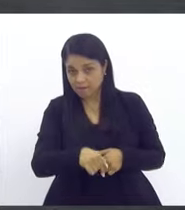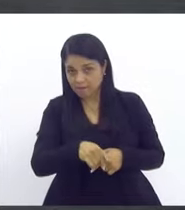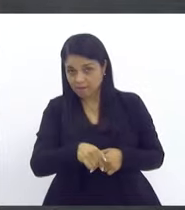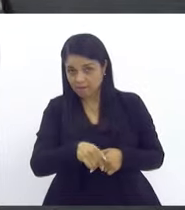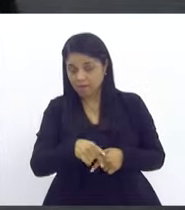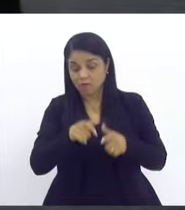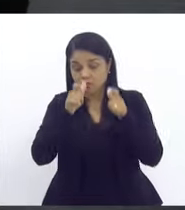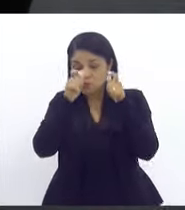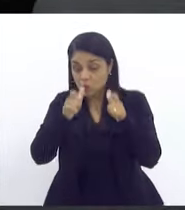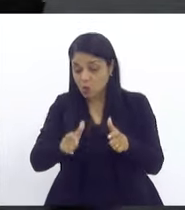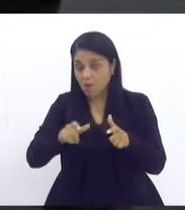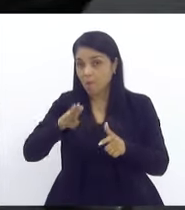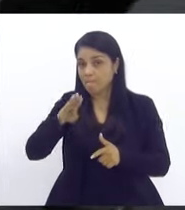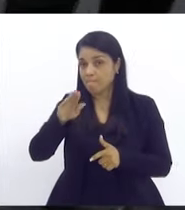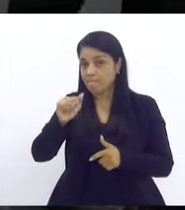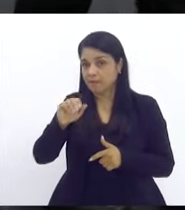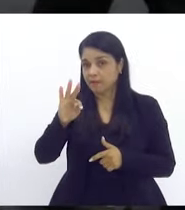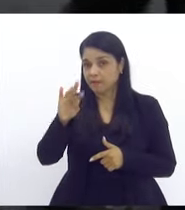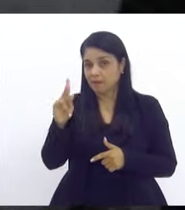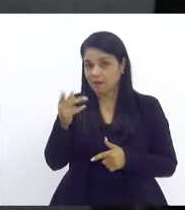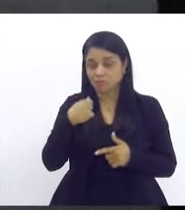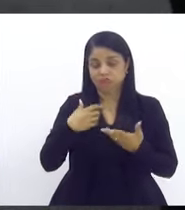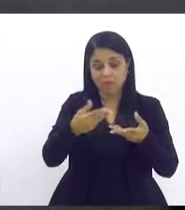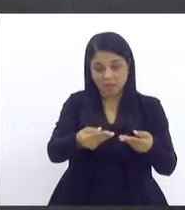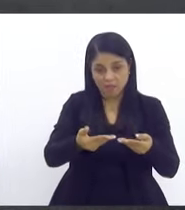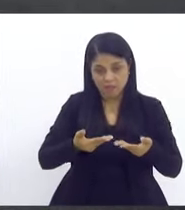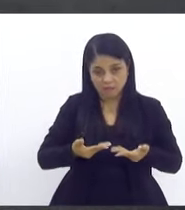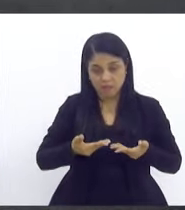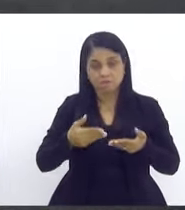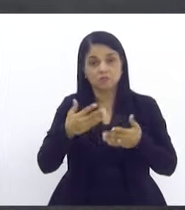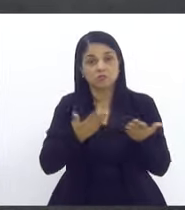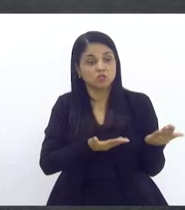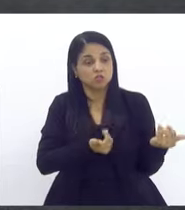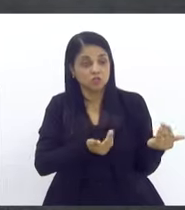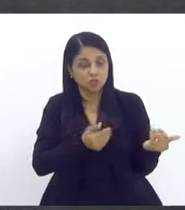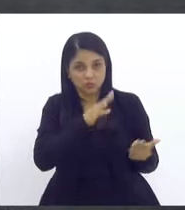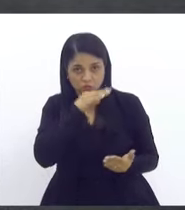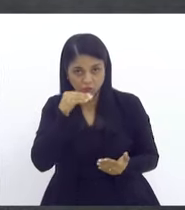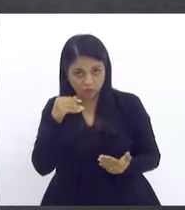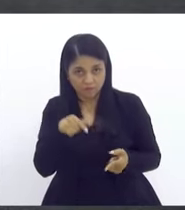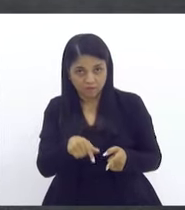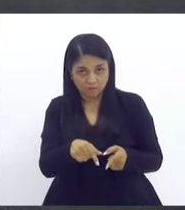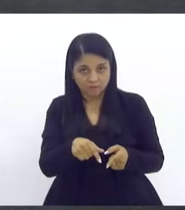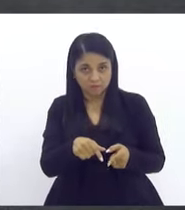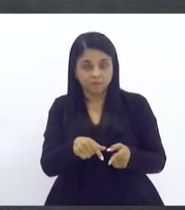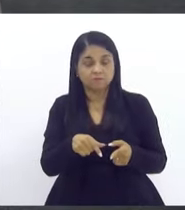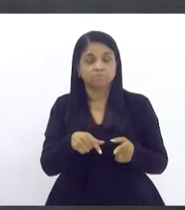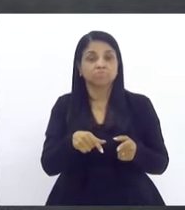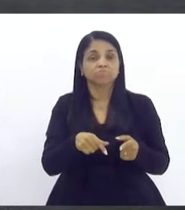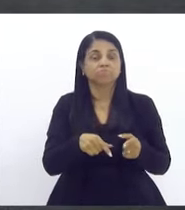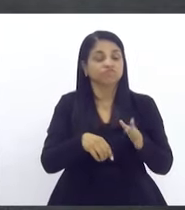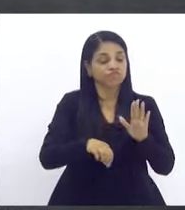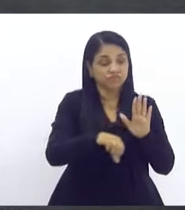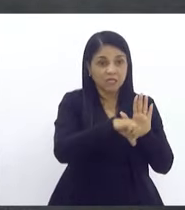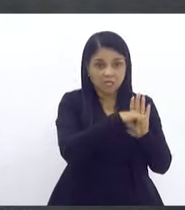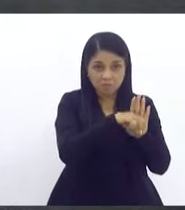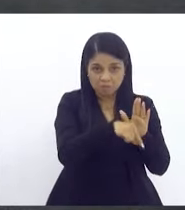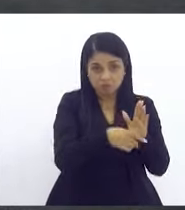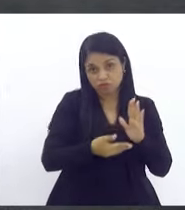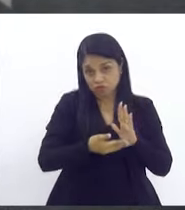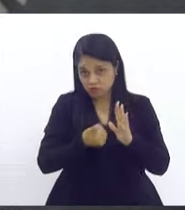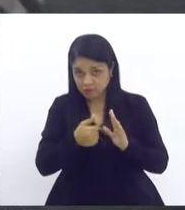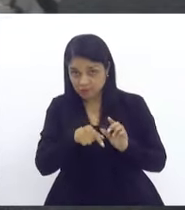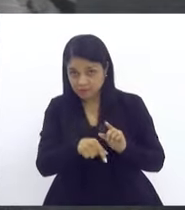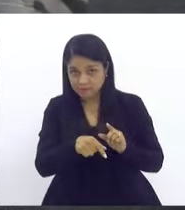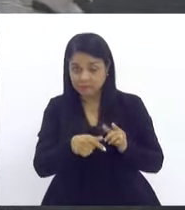local que hoje recebe jovens, tira jovens, muitas vezes, da criminalidade. Talvez seja um